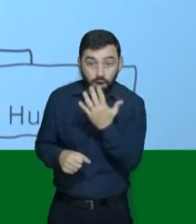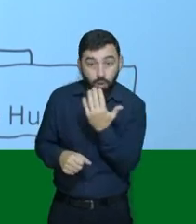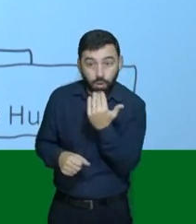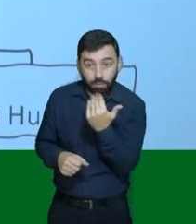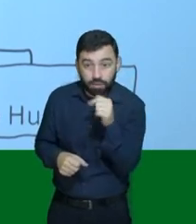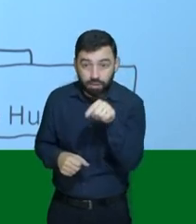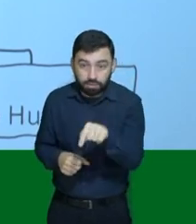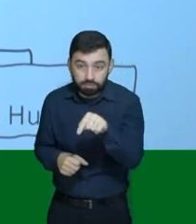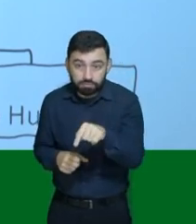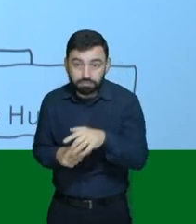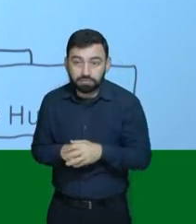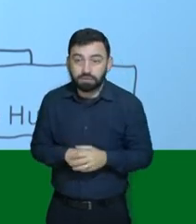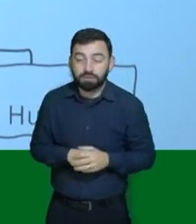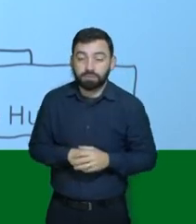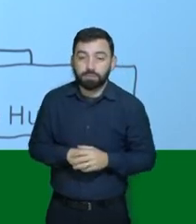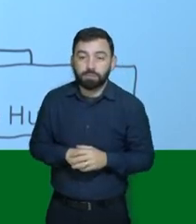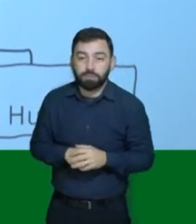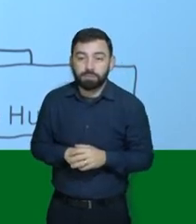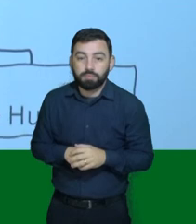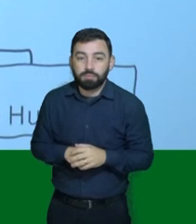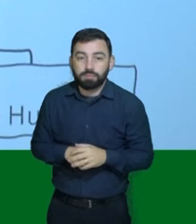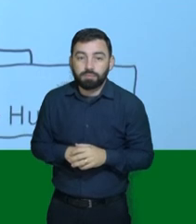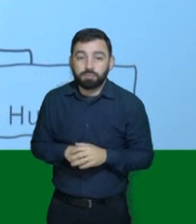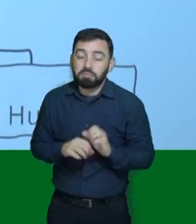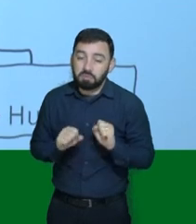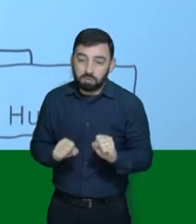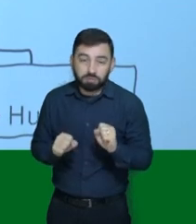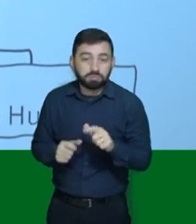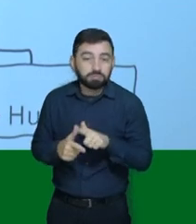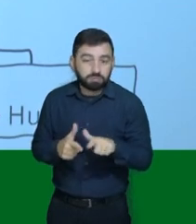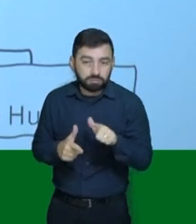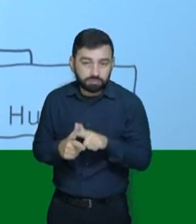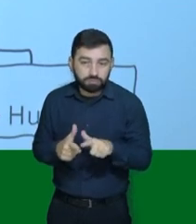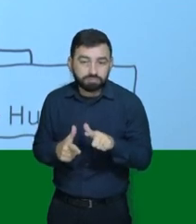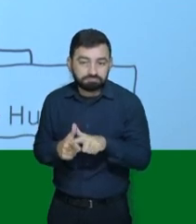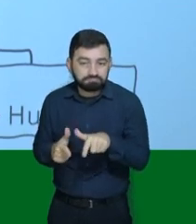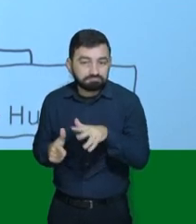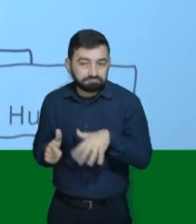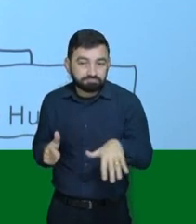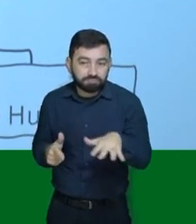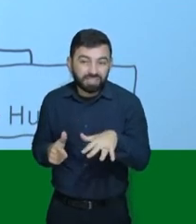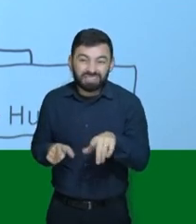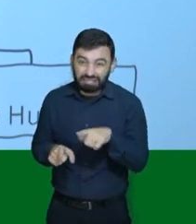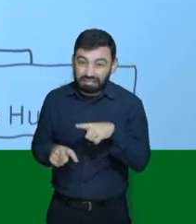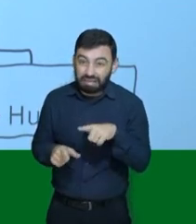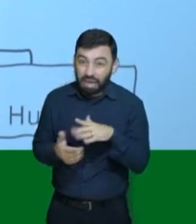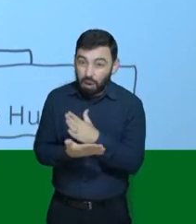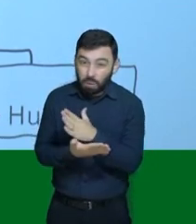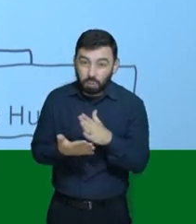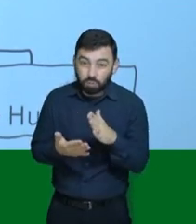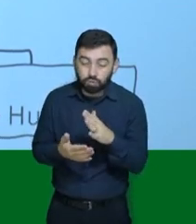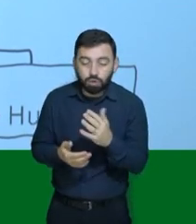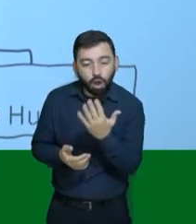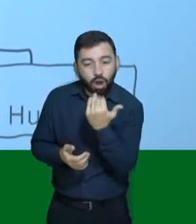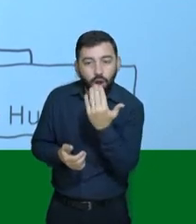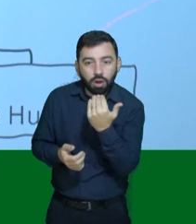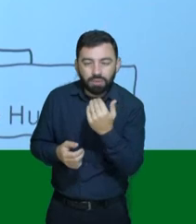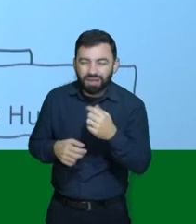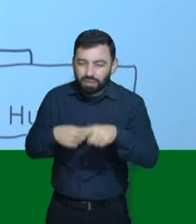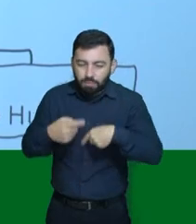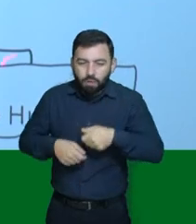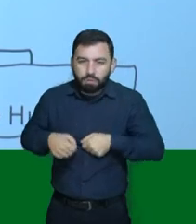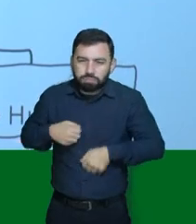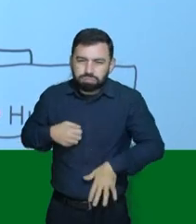homem, causam problemas. Tá? E a gente já teve algumas epidemias aí de diarreia no verão,